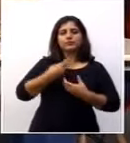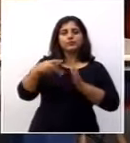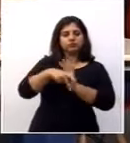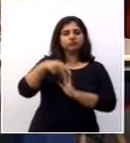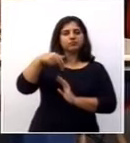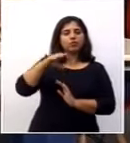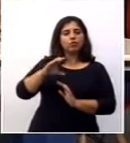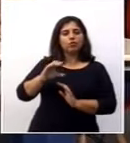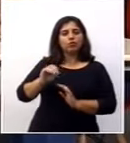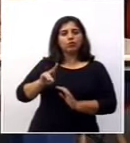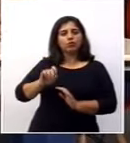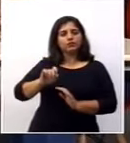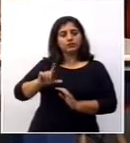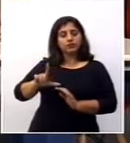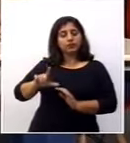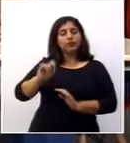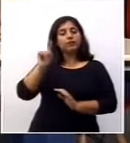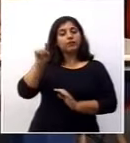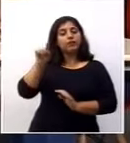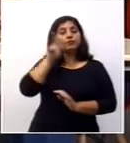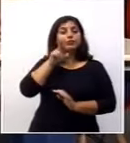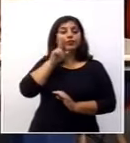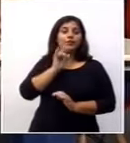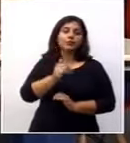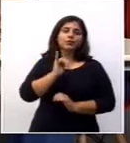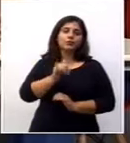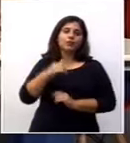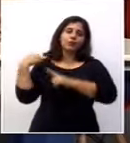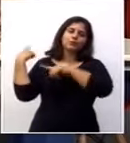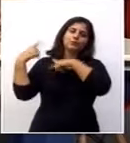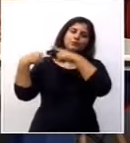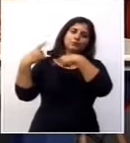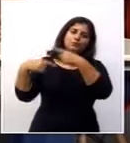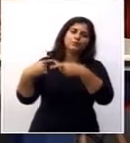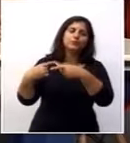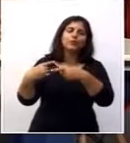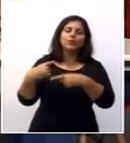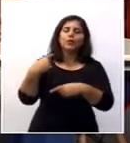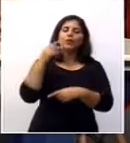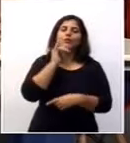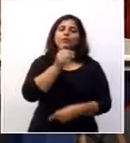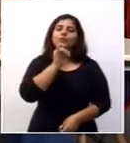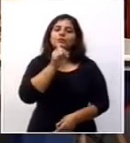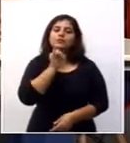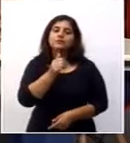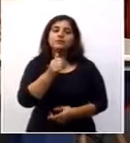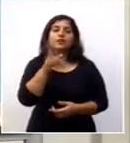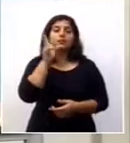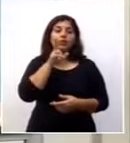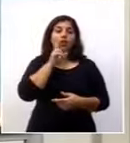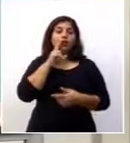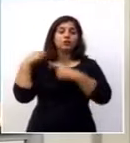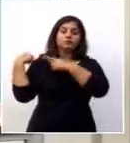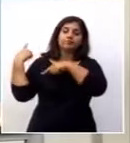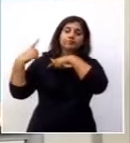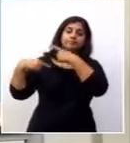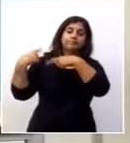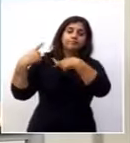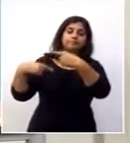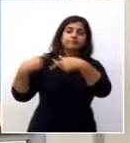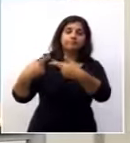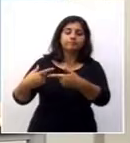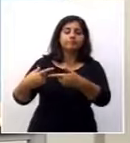esse livro é uma contação de história da tradição de contos orais. Então, ela é contada de geração a geração,